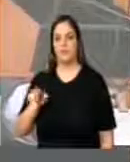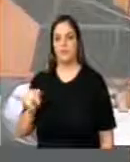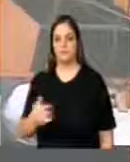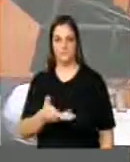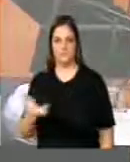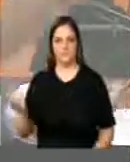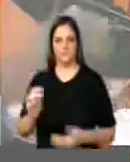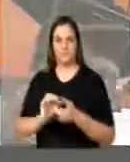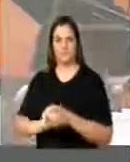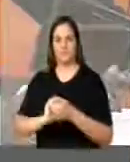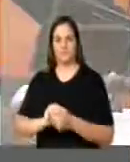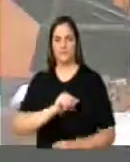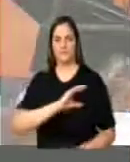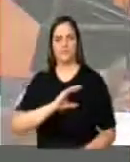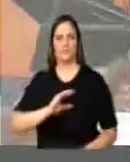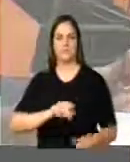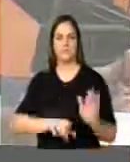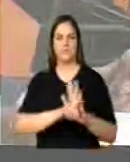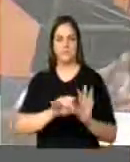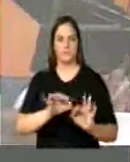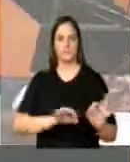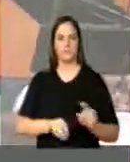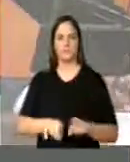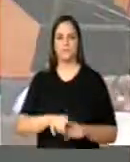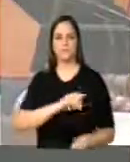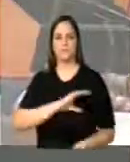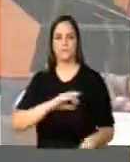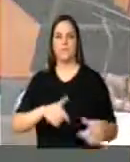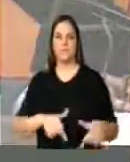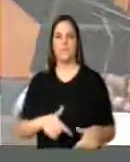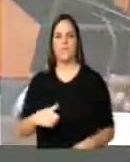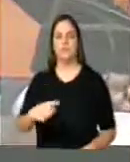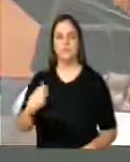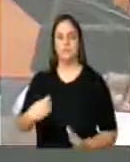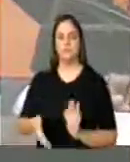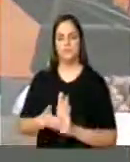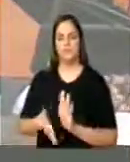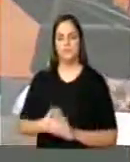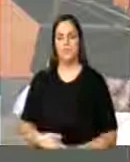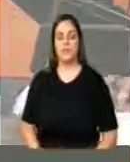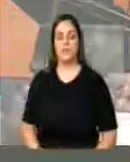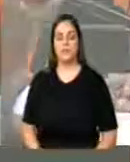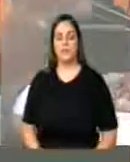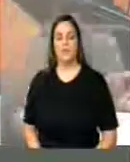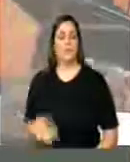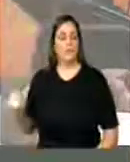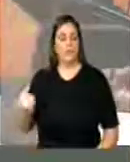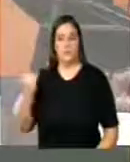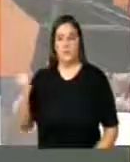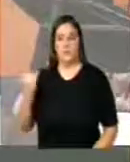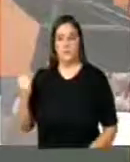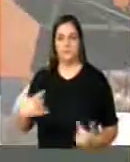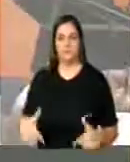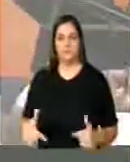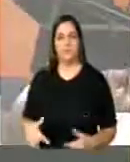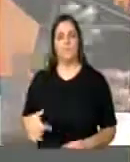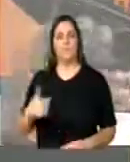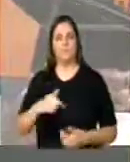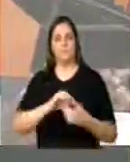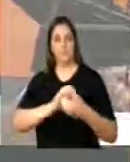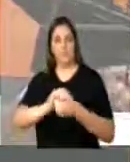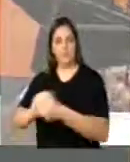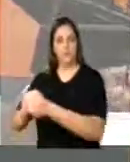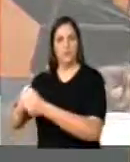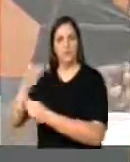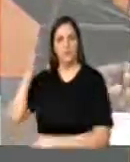de legislação e do trabalho propõem esta audiência pública, que reputo extremamente importante. Cumprimentar os nossos expositores